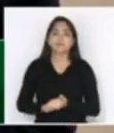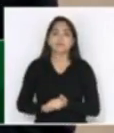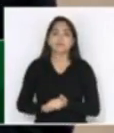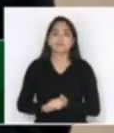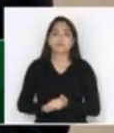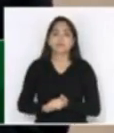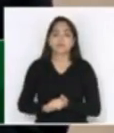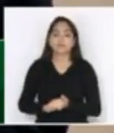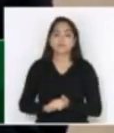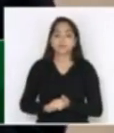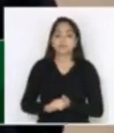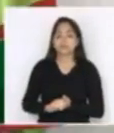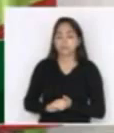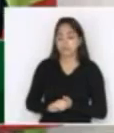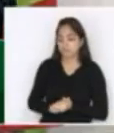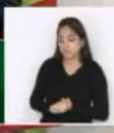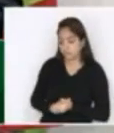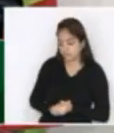7 minutos, deputado.